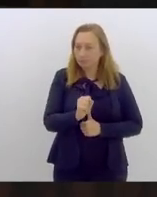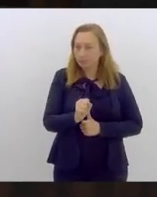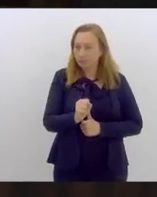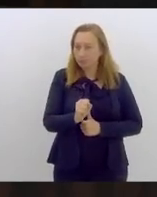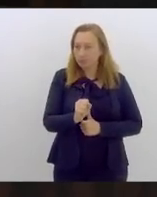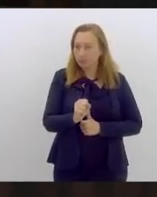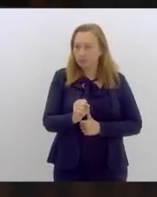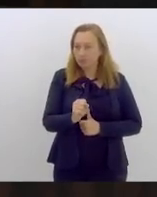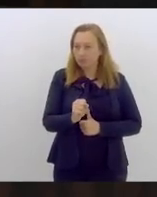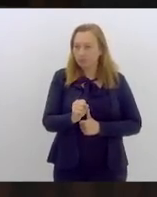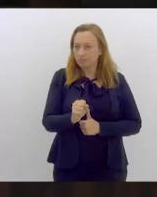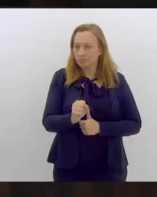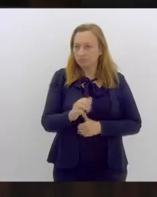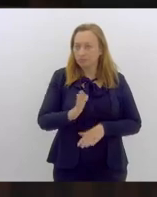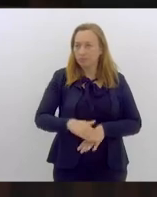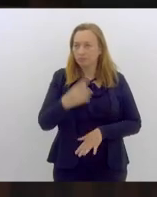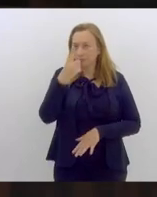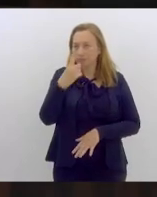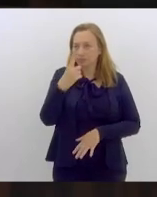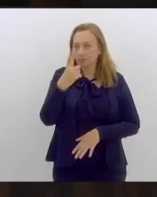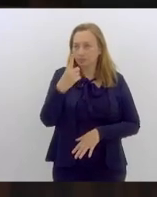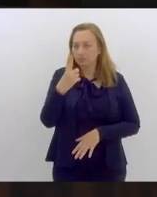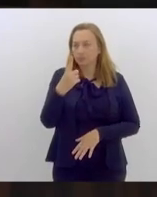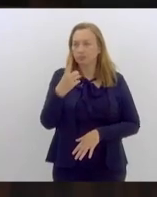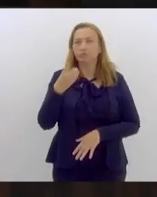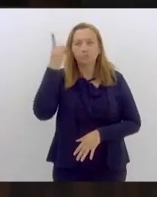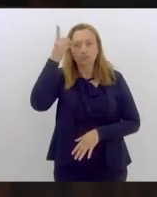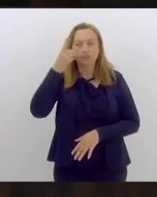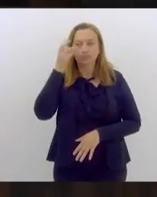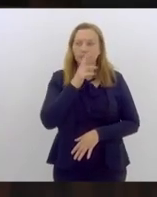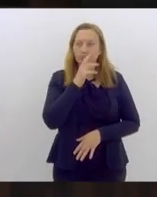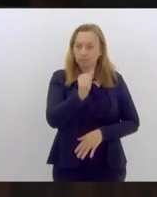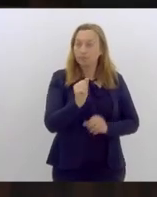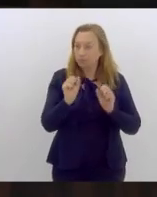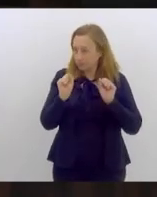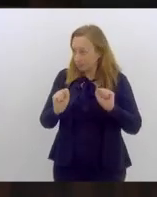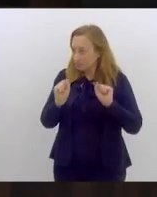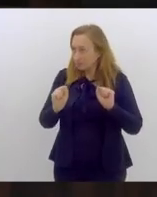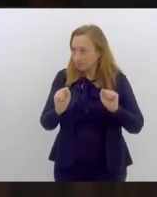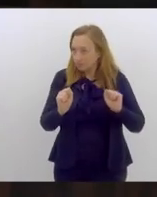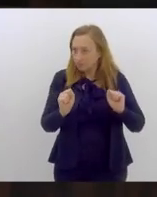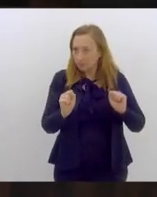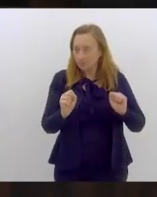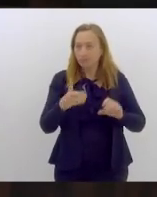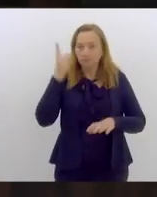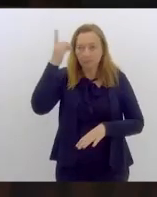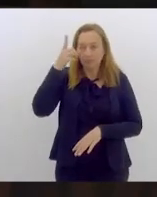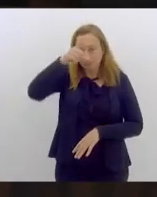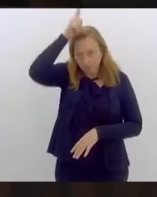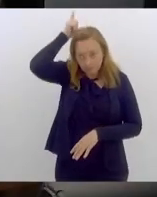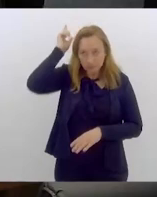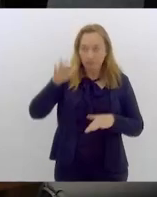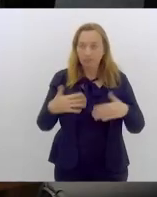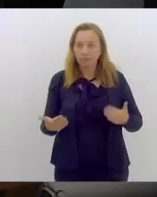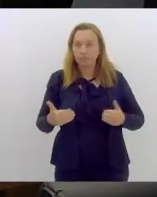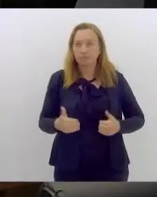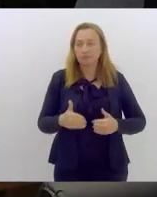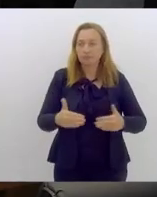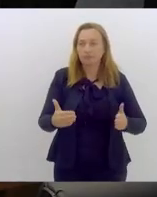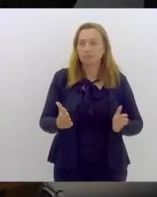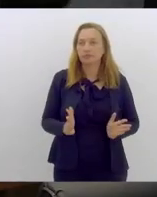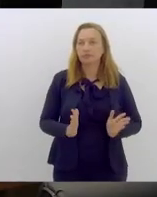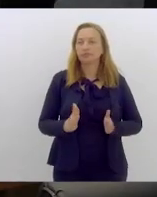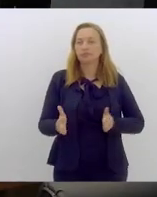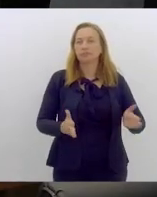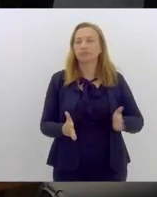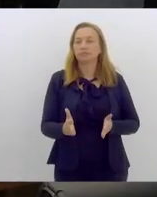a presidência, que só tem mais um inscrito, o deputado Rodrigo Amorim. É possível, deputado Luiz Paulo? Então, inicia-se o expediente